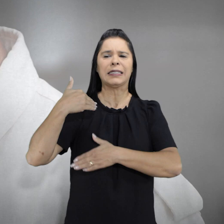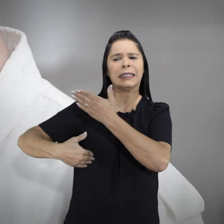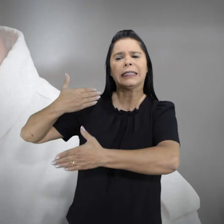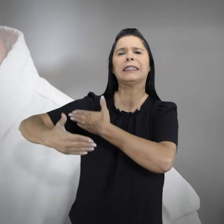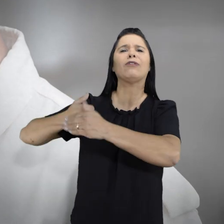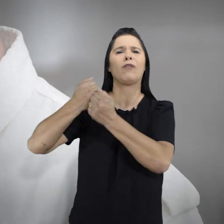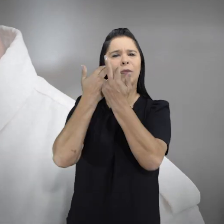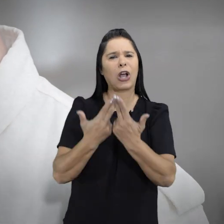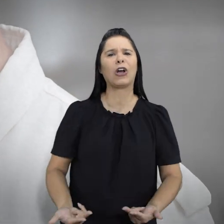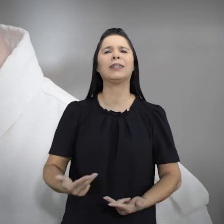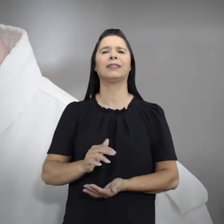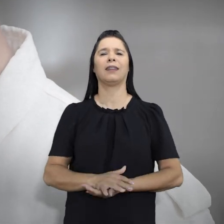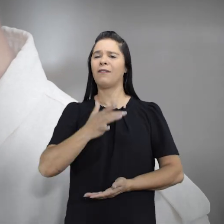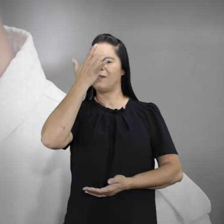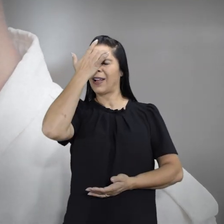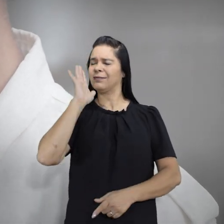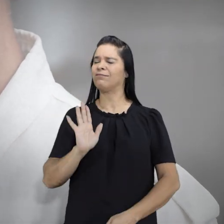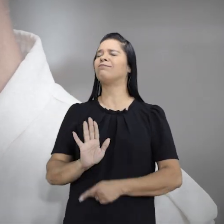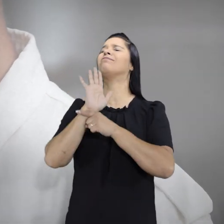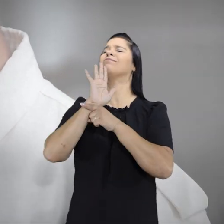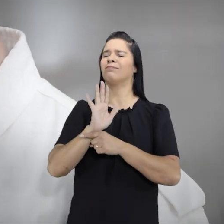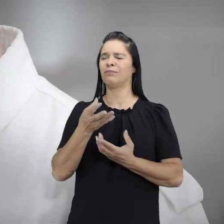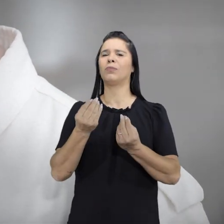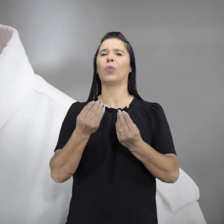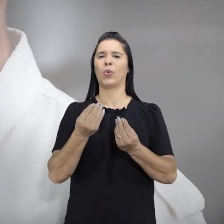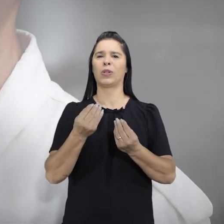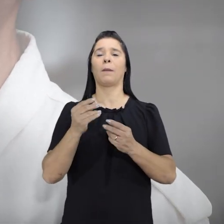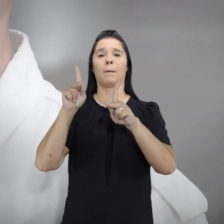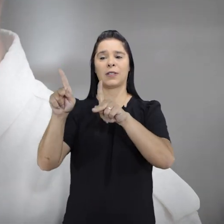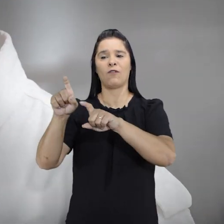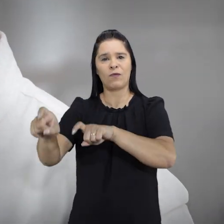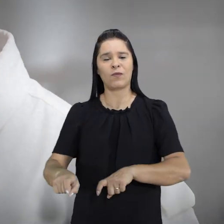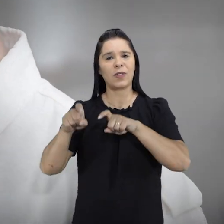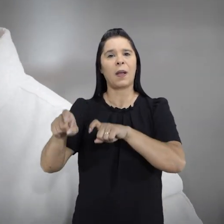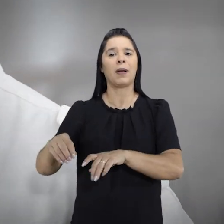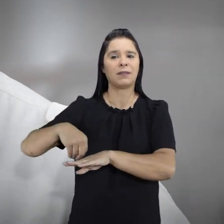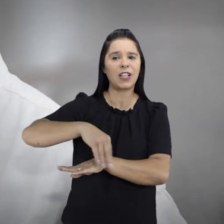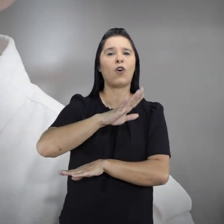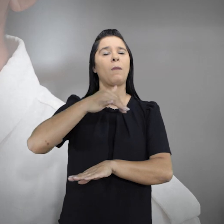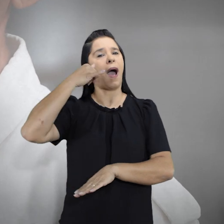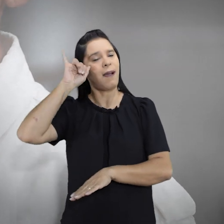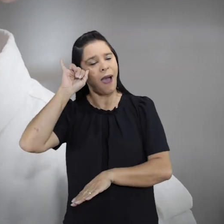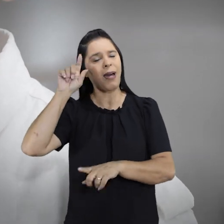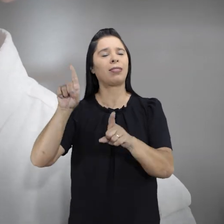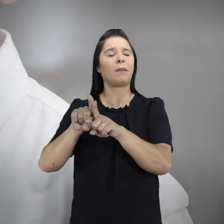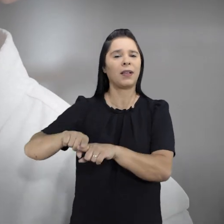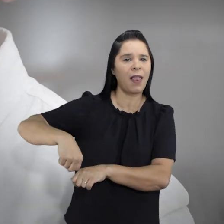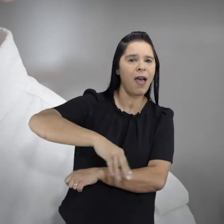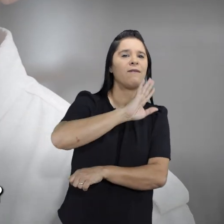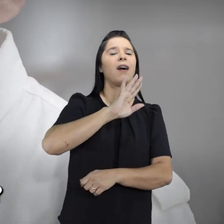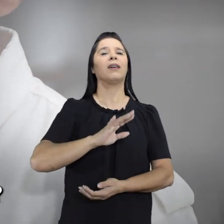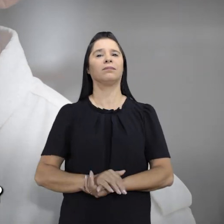muito, com certeza. Deve ter facilitado muito para os fazendeiros transportar suas mercadorias, o gado, o trem transportava gado,